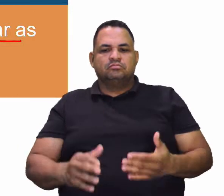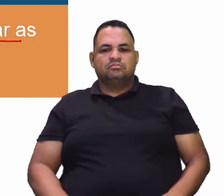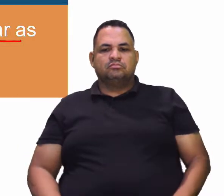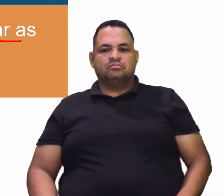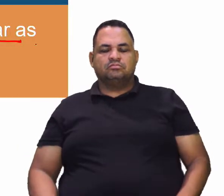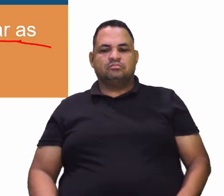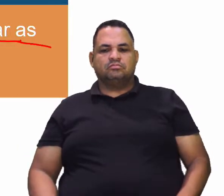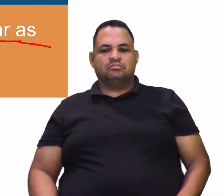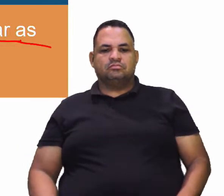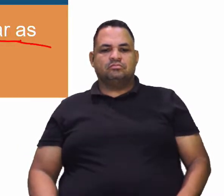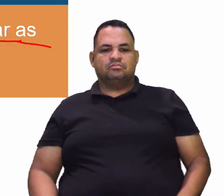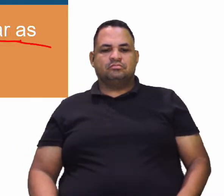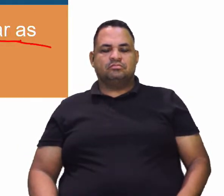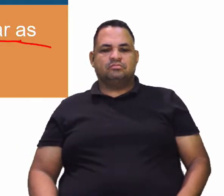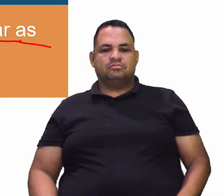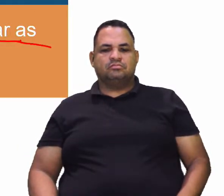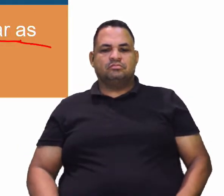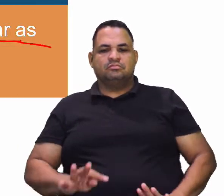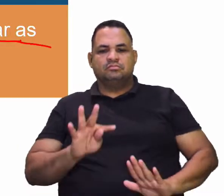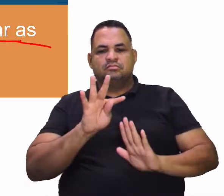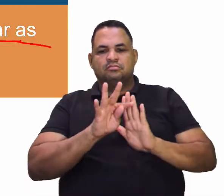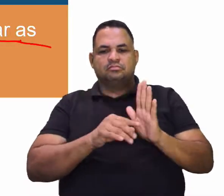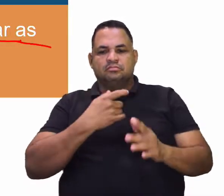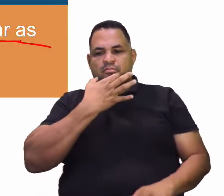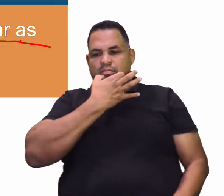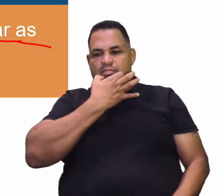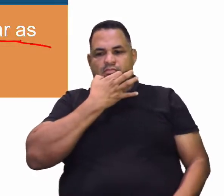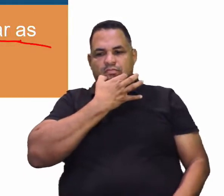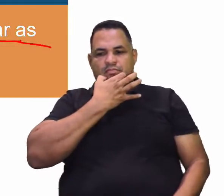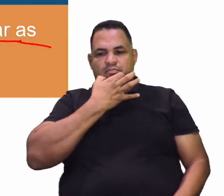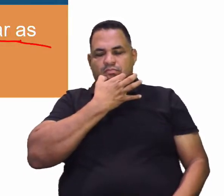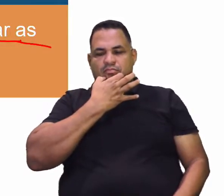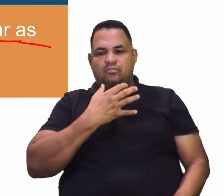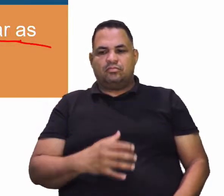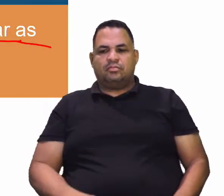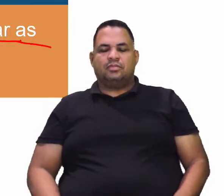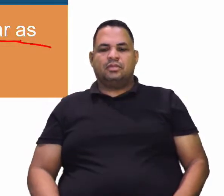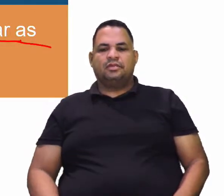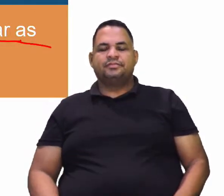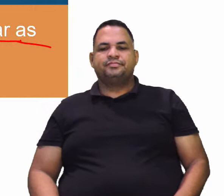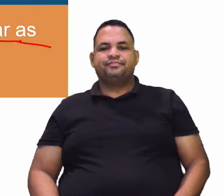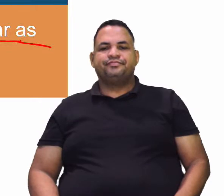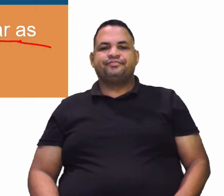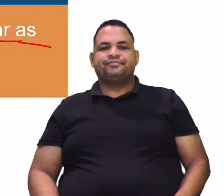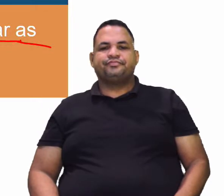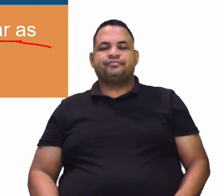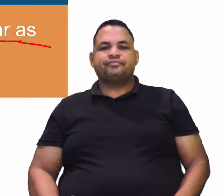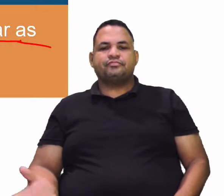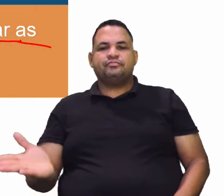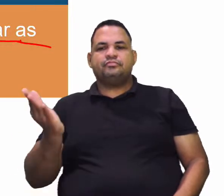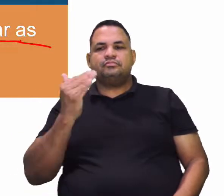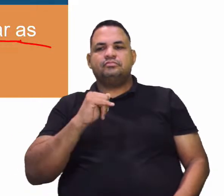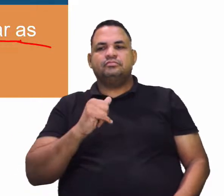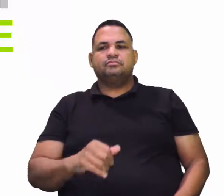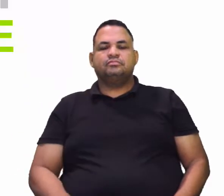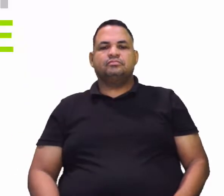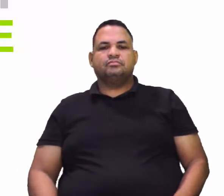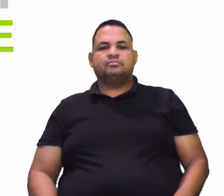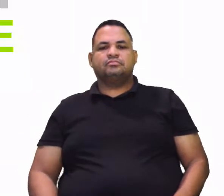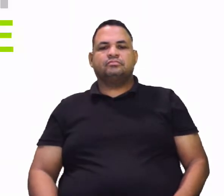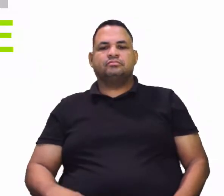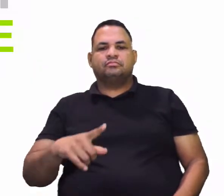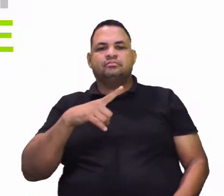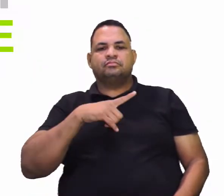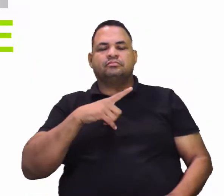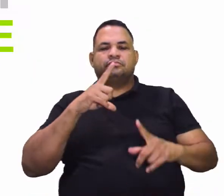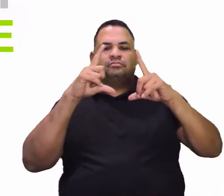Opa, já não tem mais o E. As informações de um texto in English. Let's go! Olha aí, temos